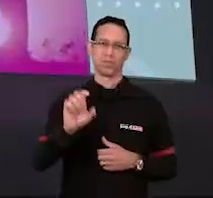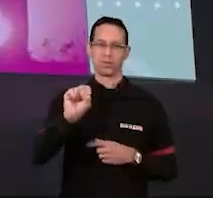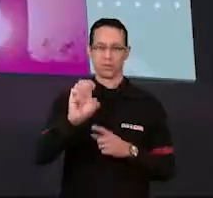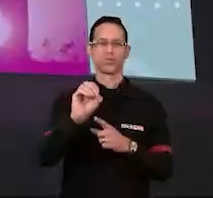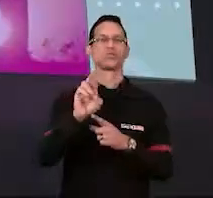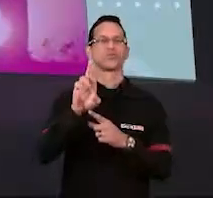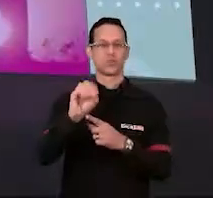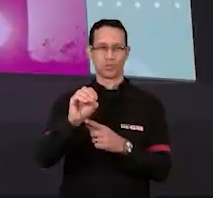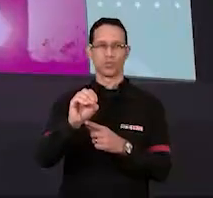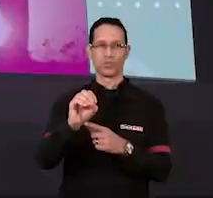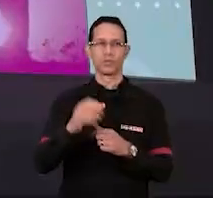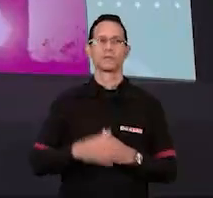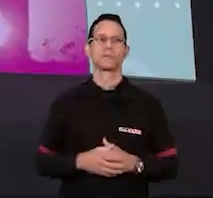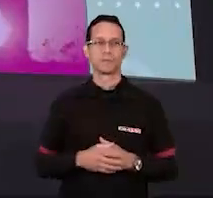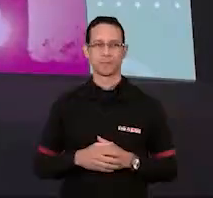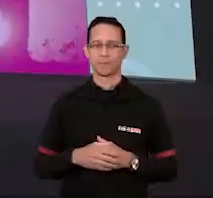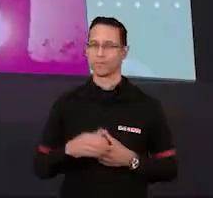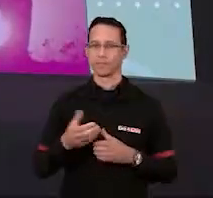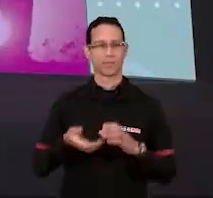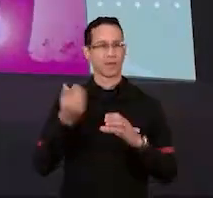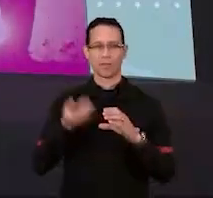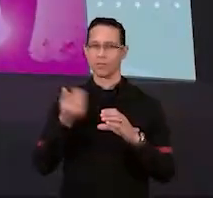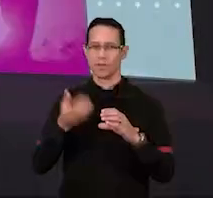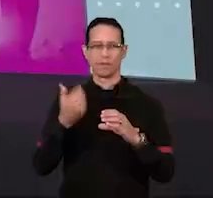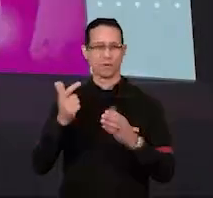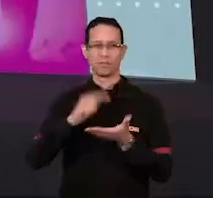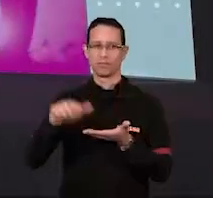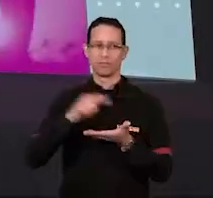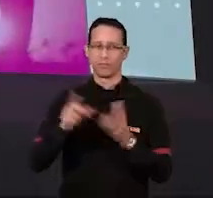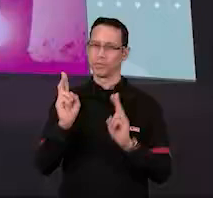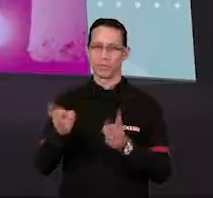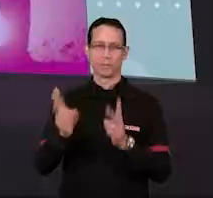fisiológico, lavo.